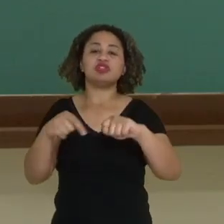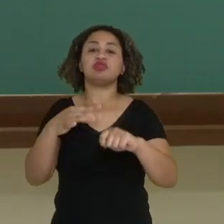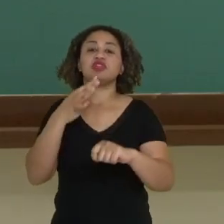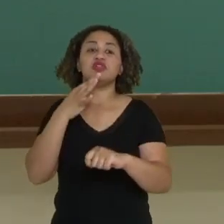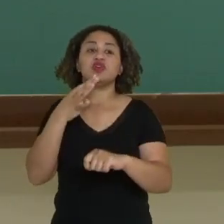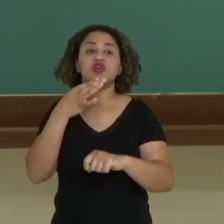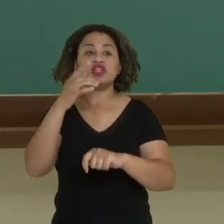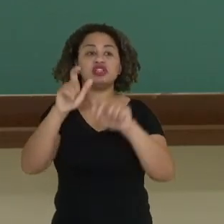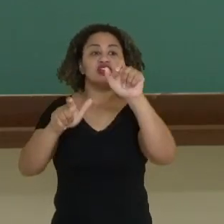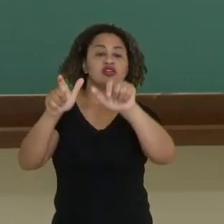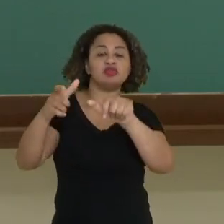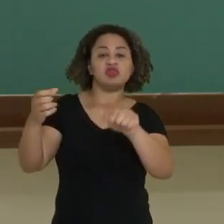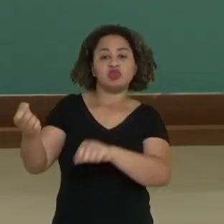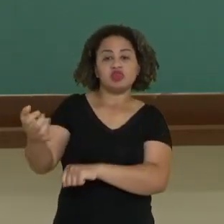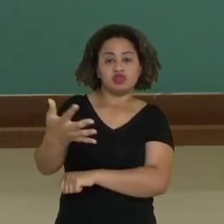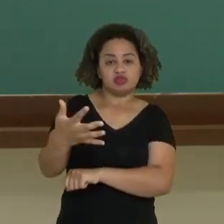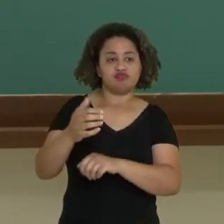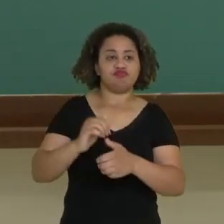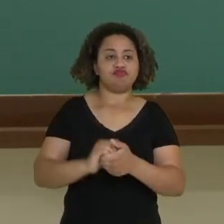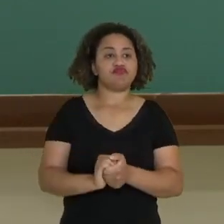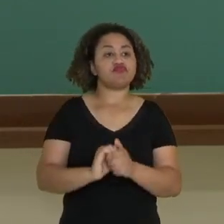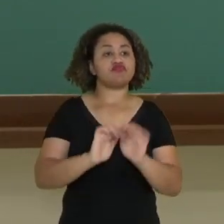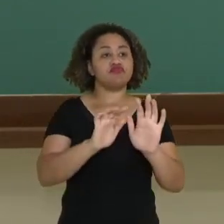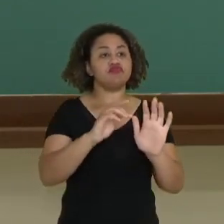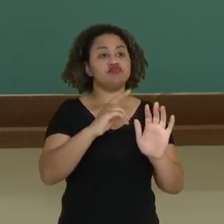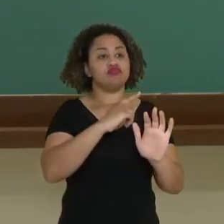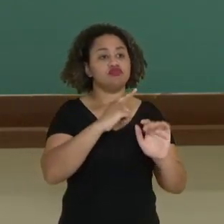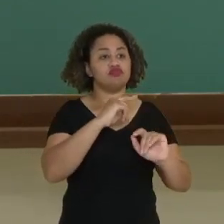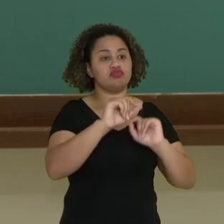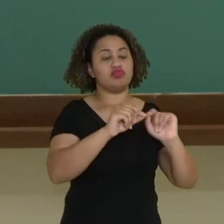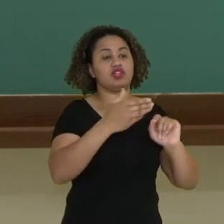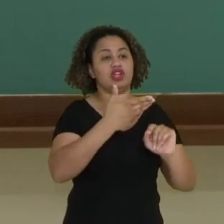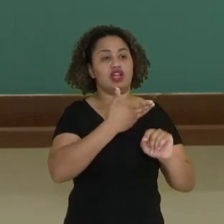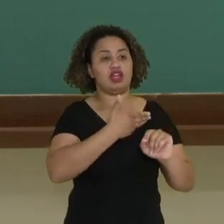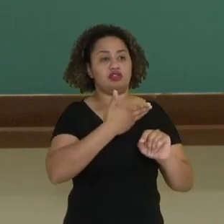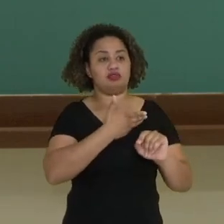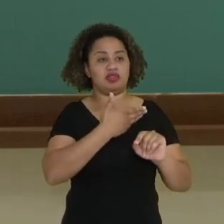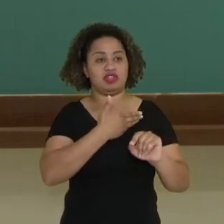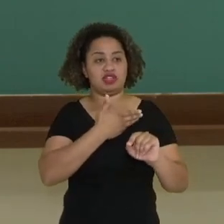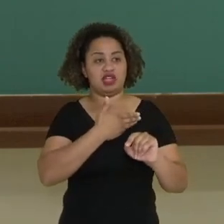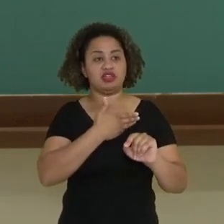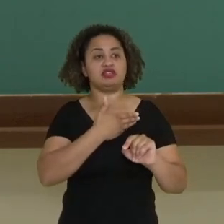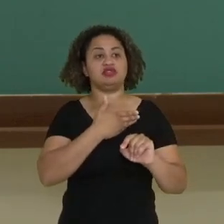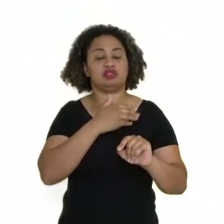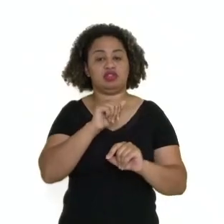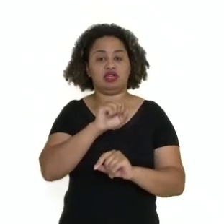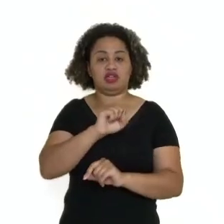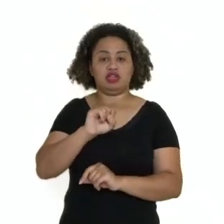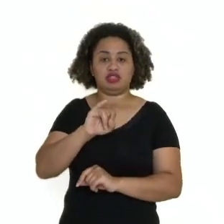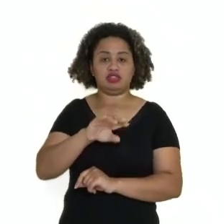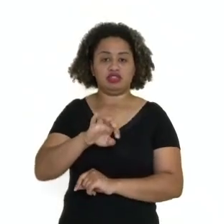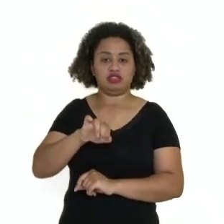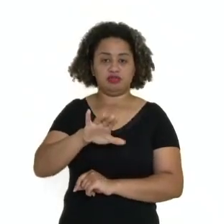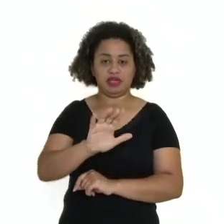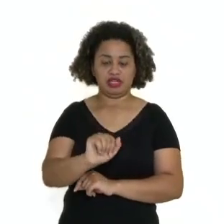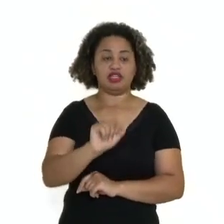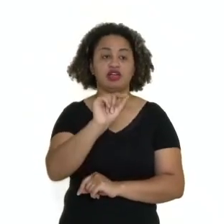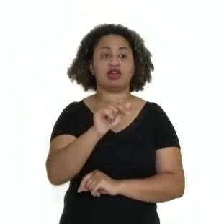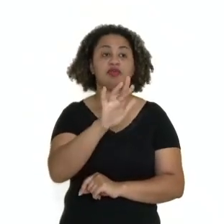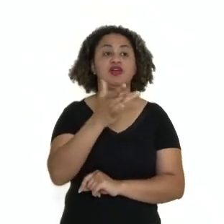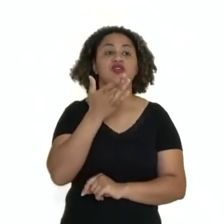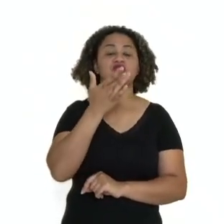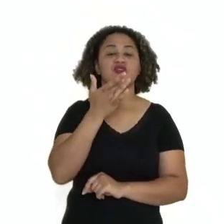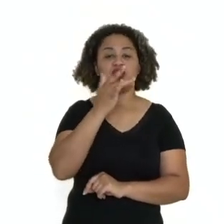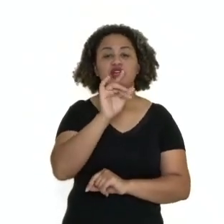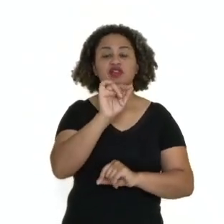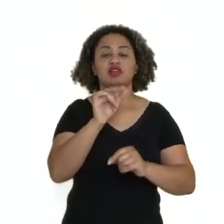gente nova. Aqui eu tenho, então, na amizade simétrica, torna muito mais fácil a